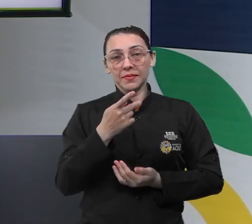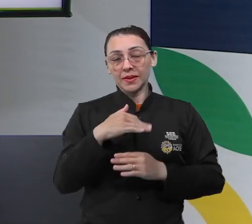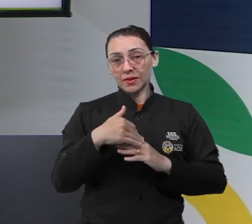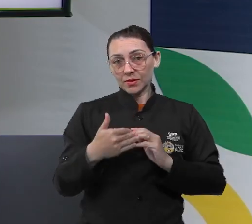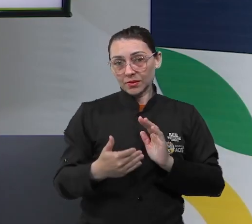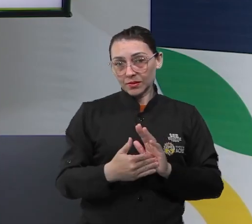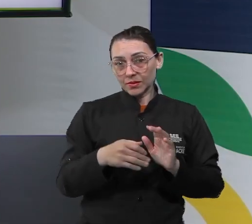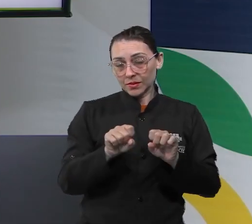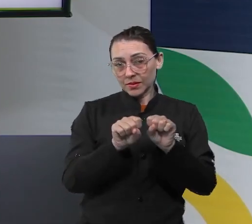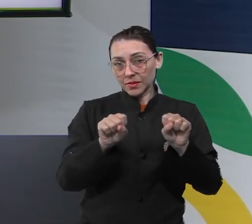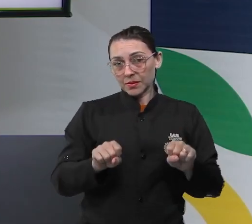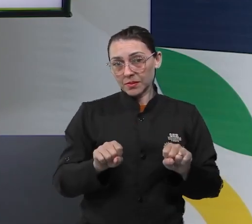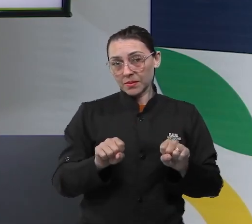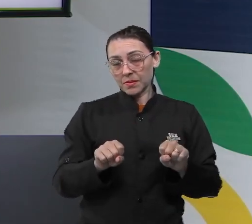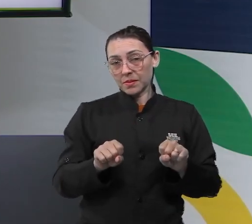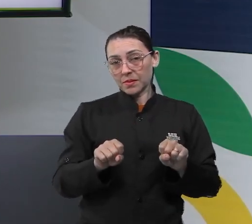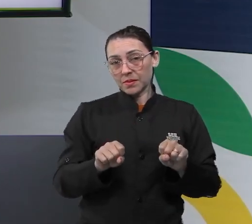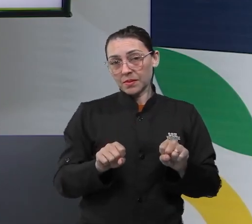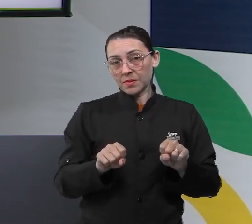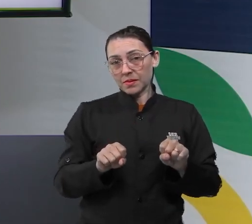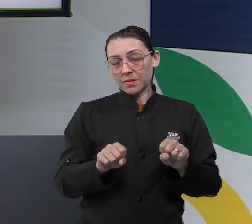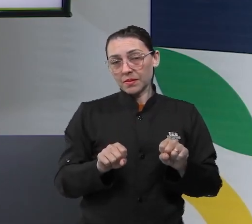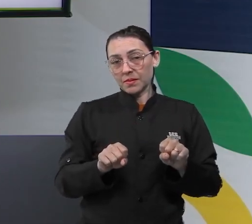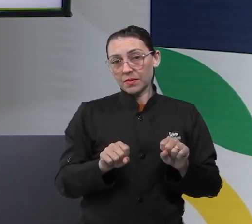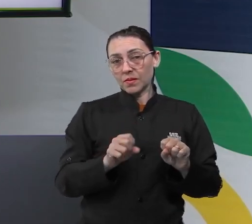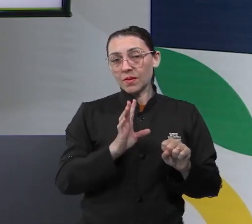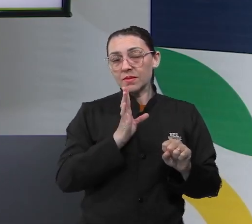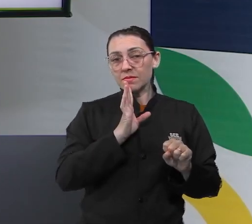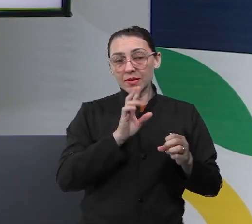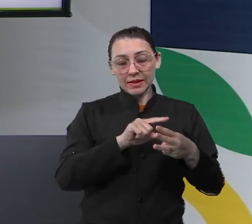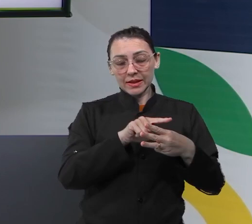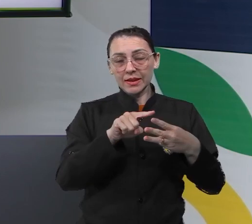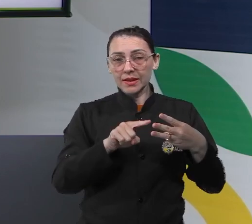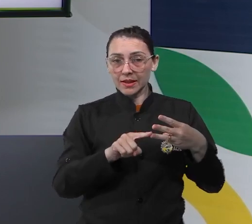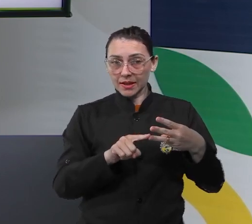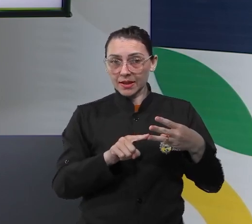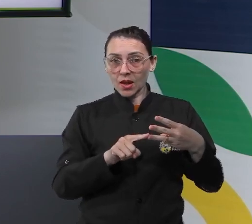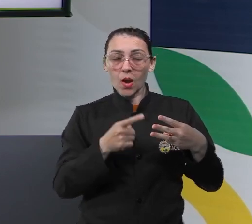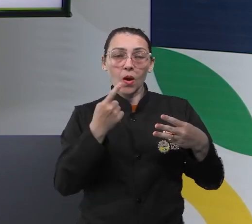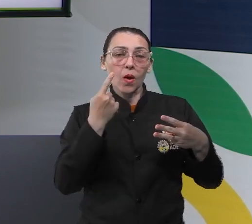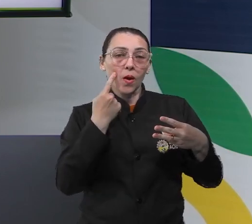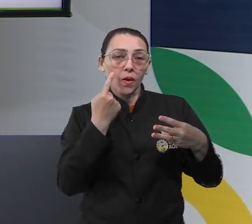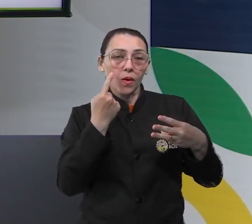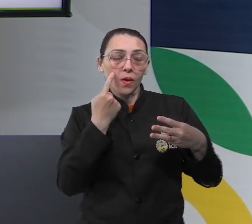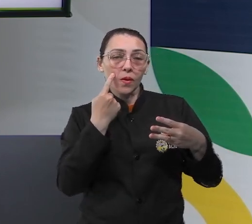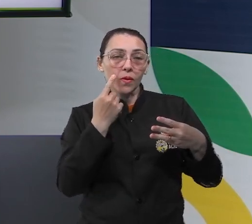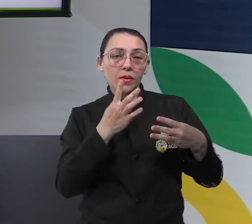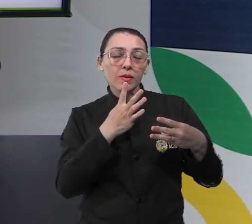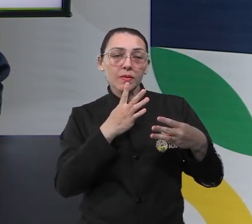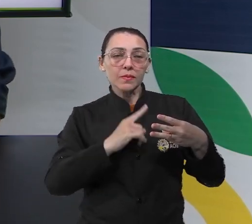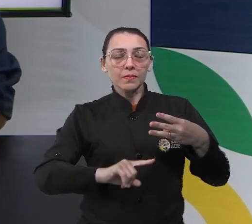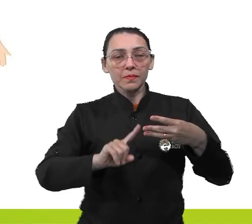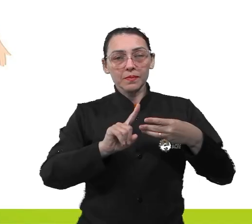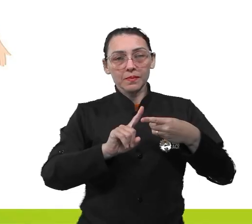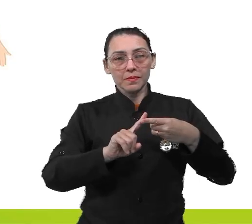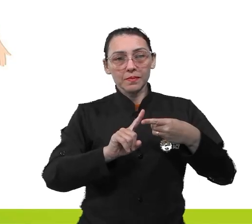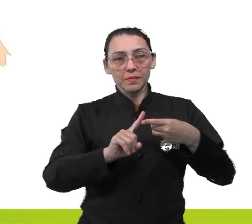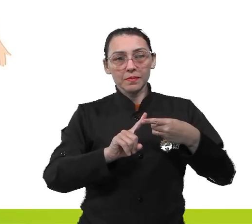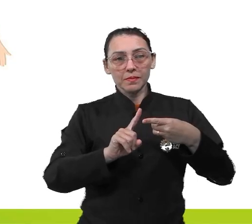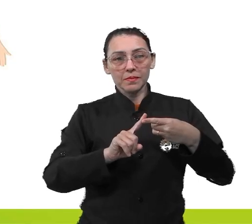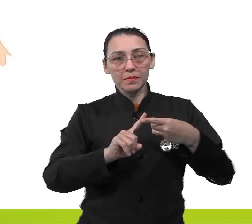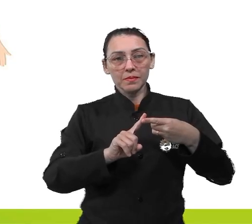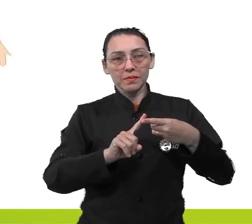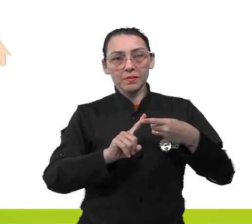todos os sistemas nessa aula. Vamos conhecer 3, tá? Mas olhando aqui, a gente vai conhecer aqui, ó.